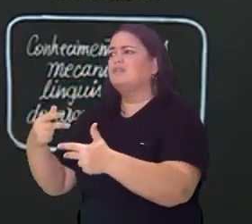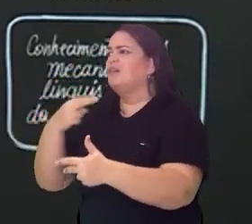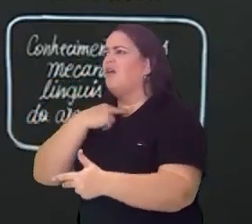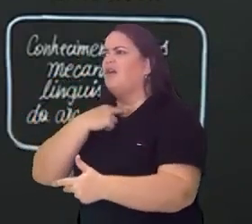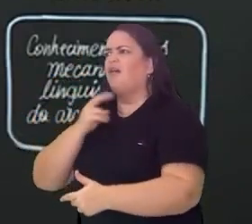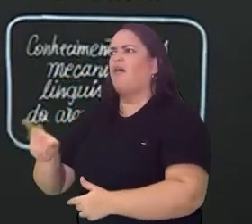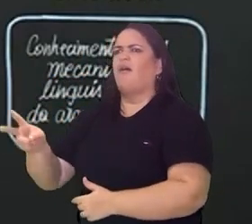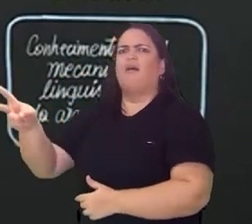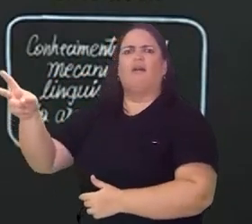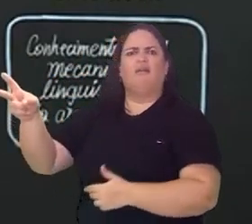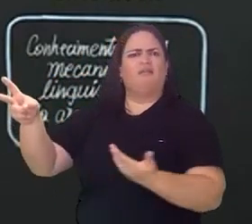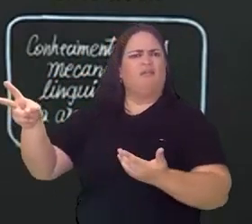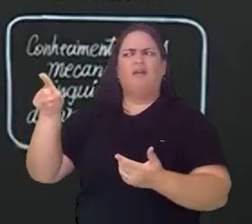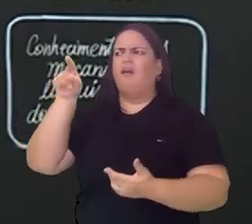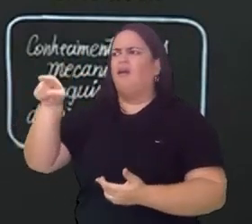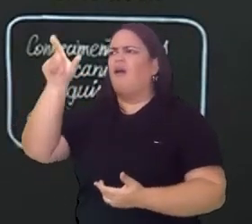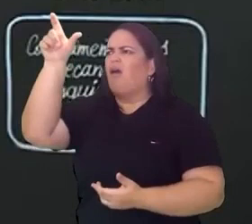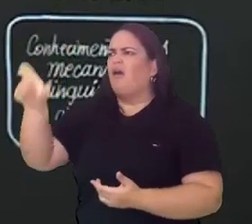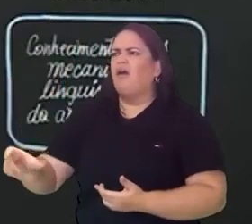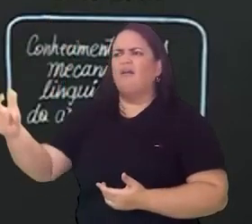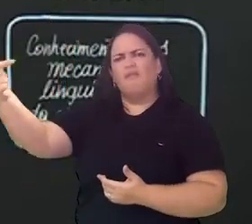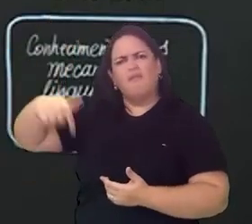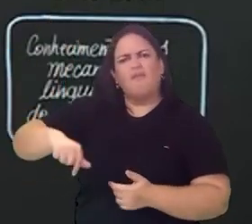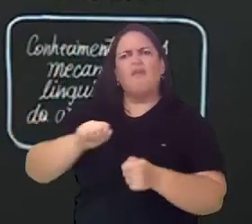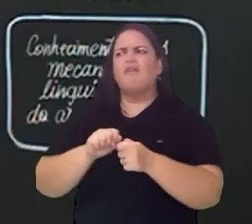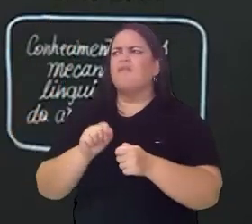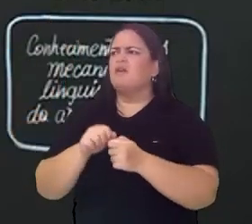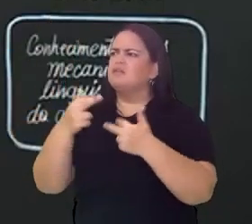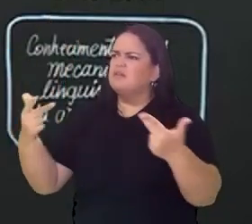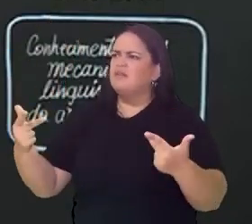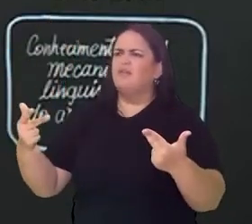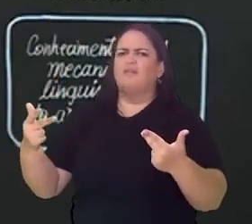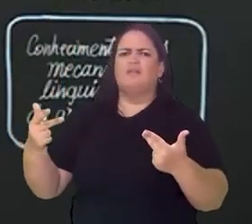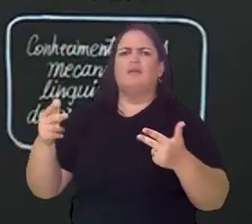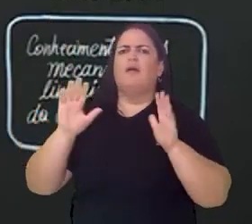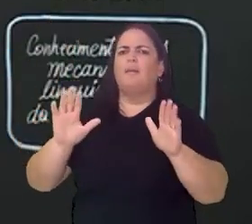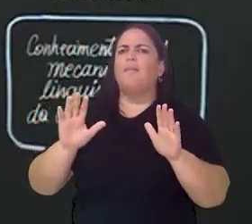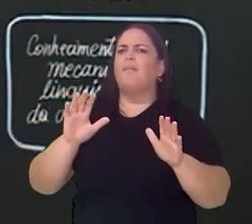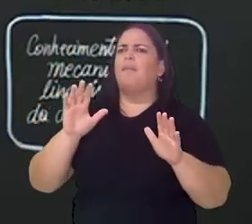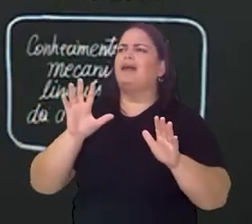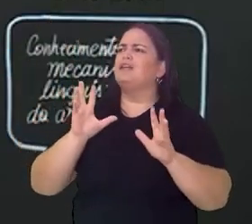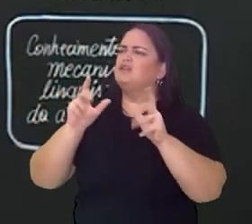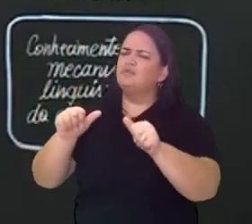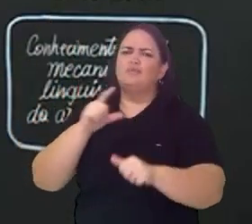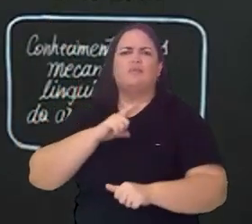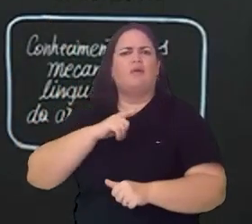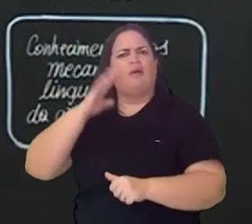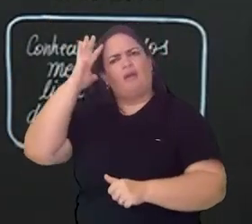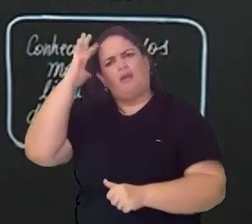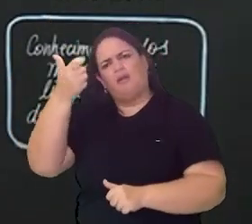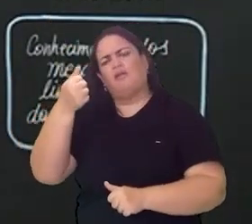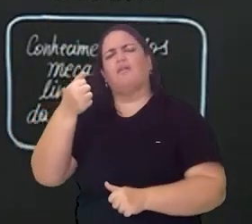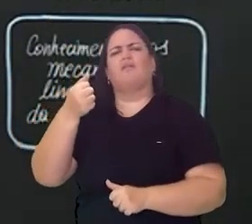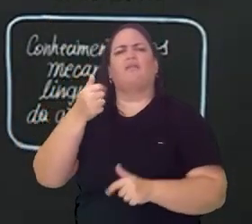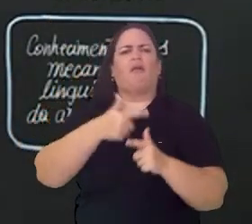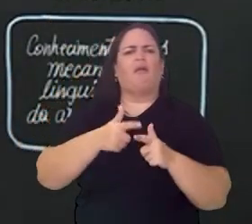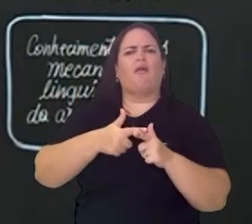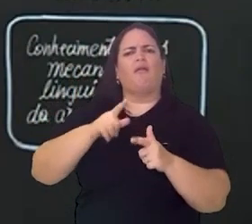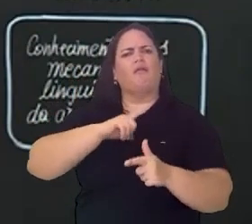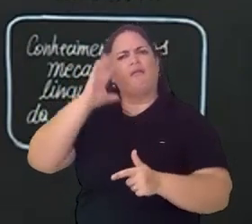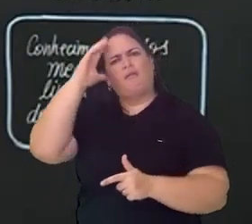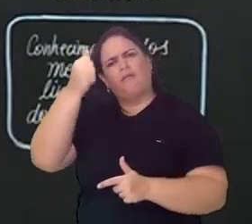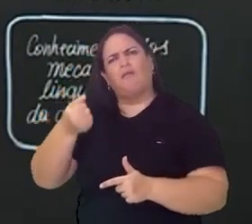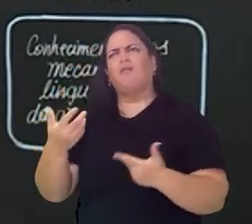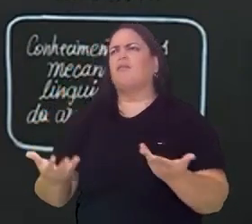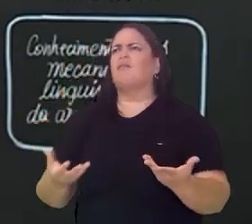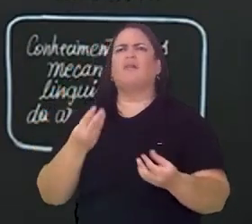assim. Alguém precisa fazer algo, mas para tudo há uma solução. Nossa, esse texto ele apresenta